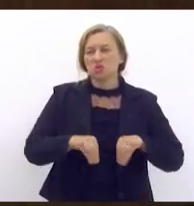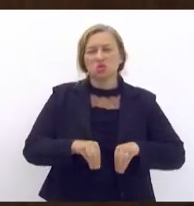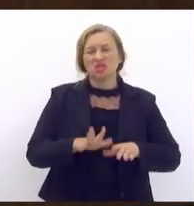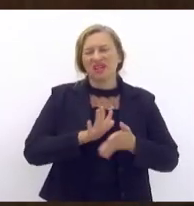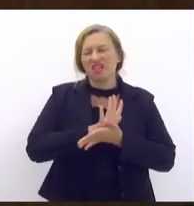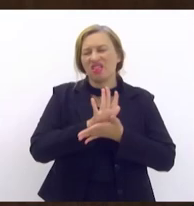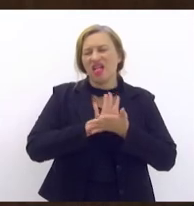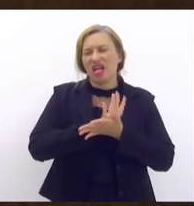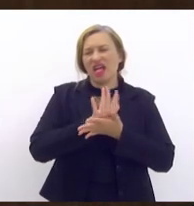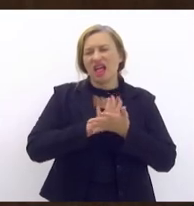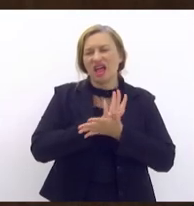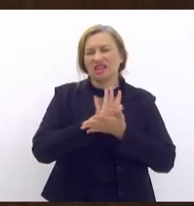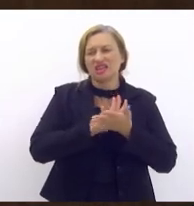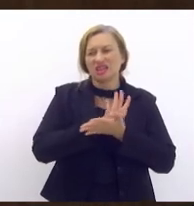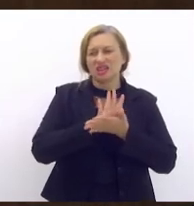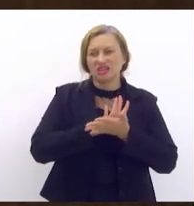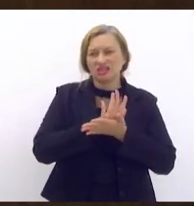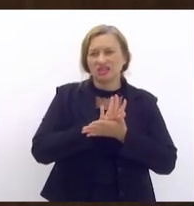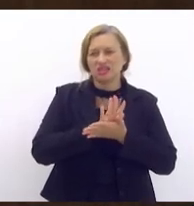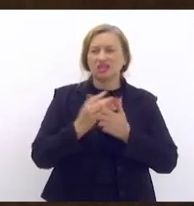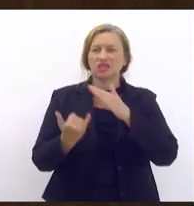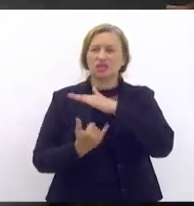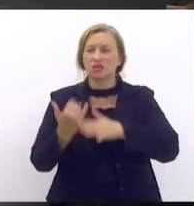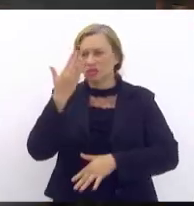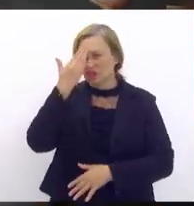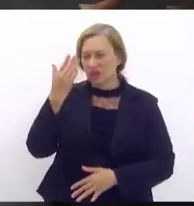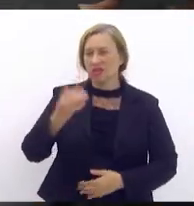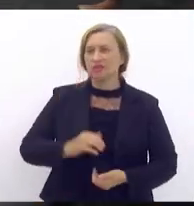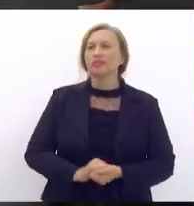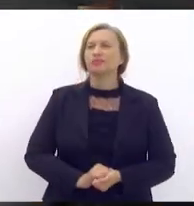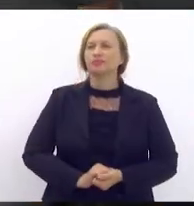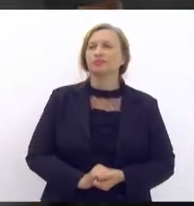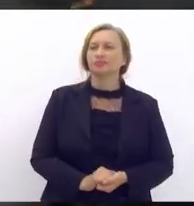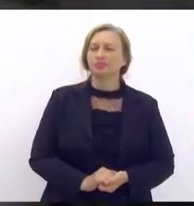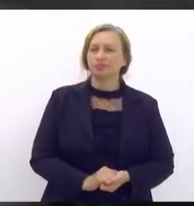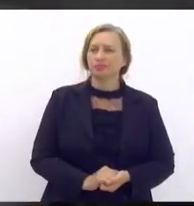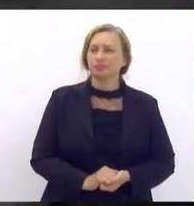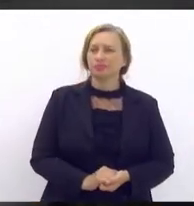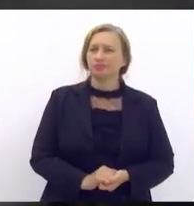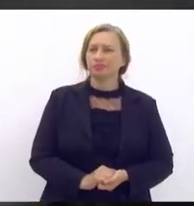nenhuma obrigação demasiada a essas instituições. Obrigado.